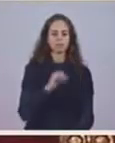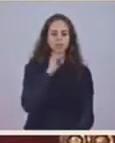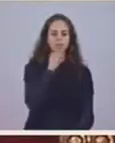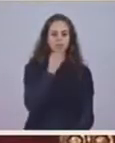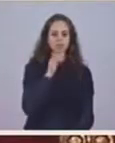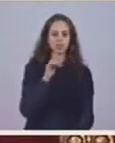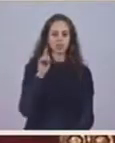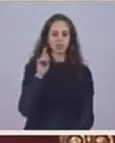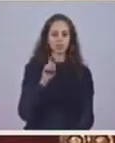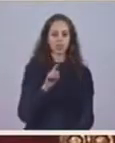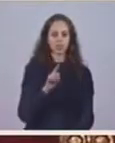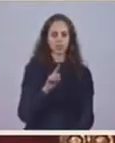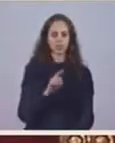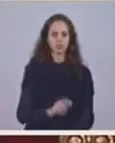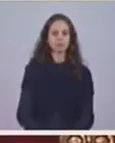Mistério da fé,